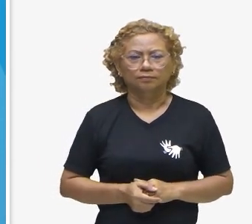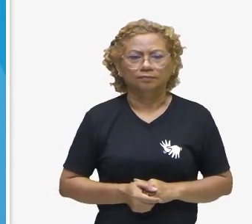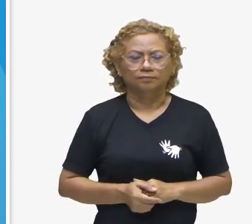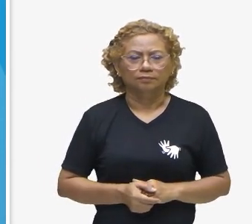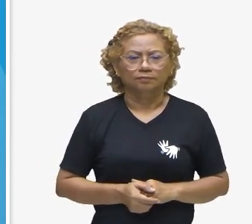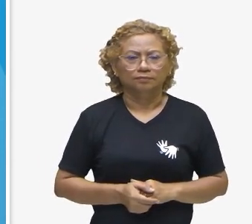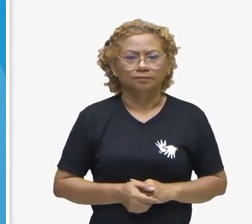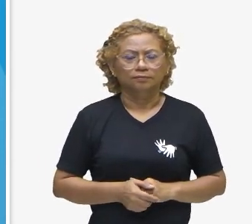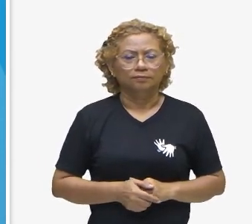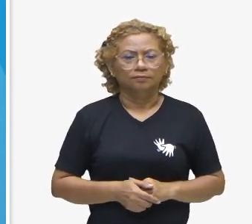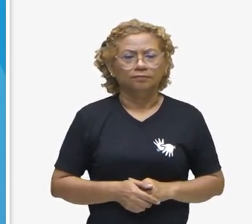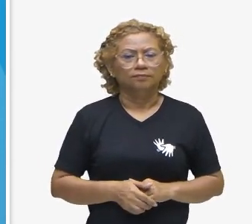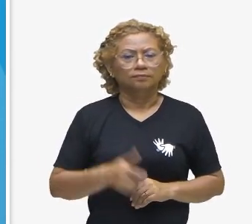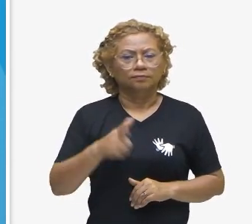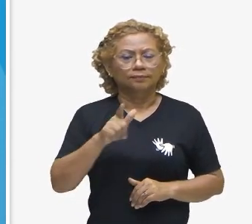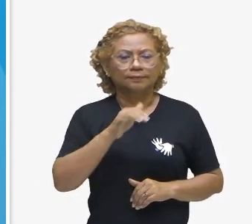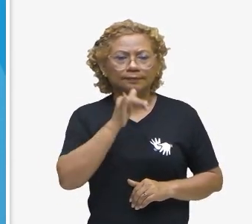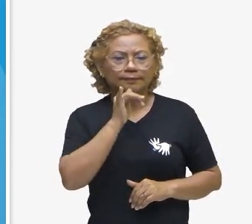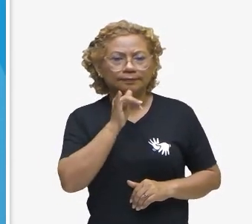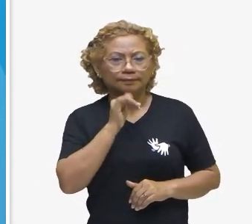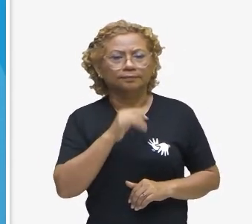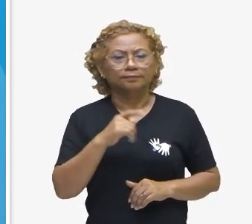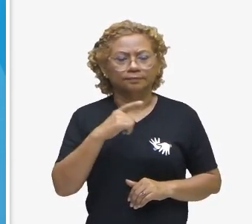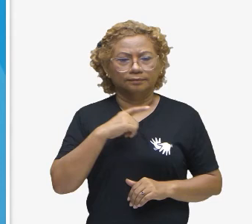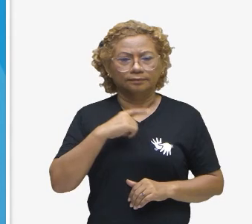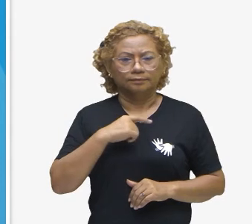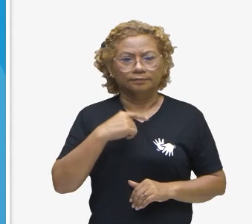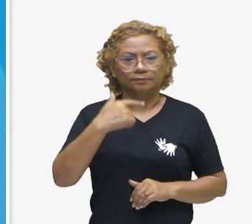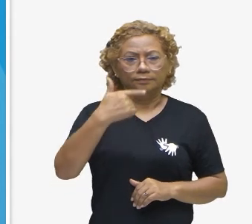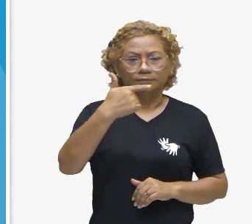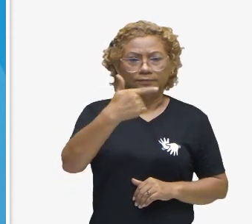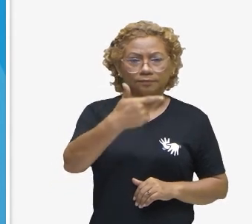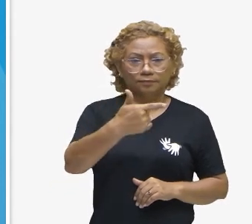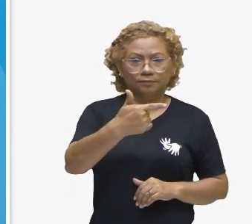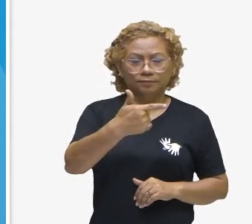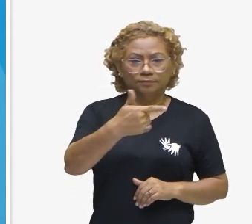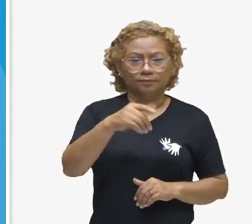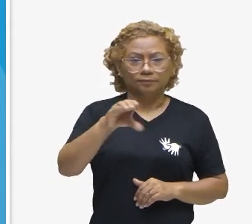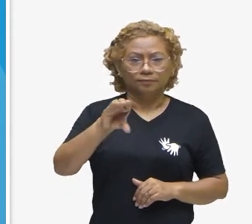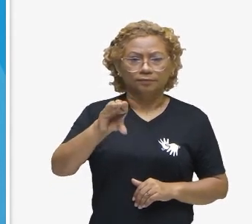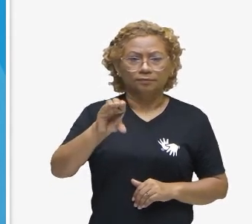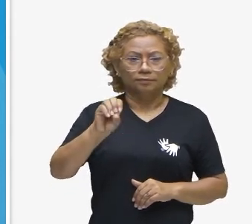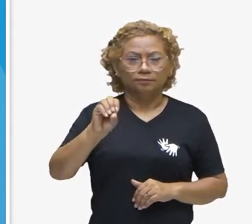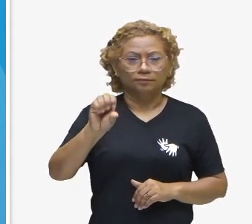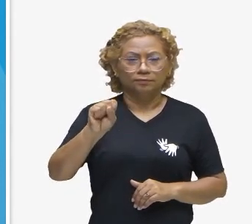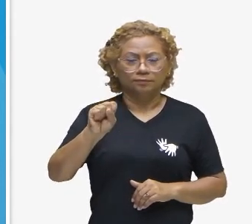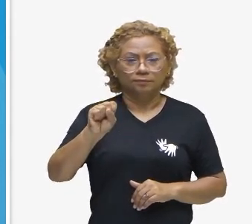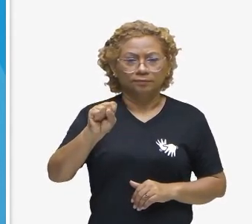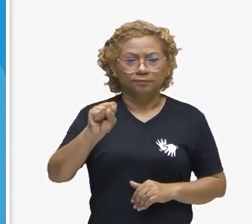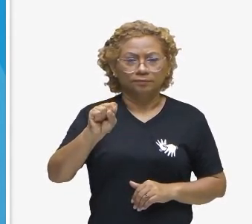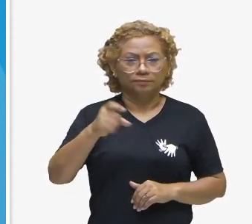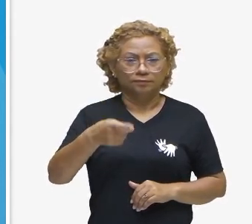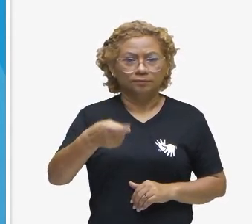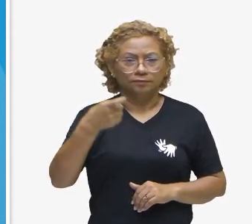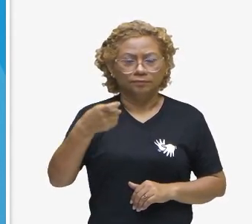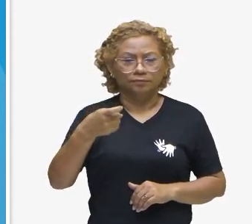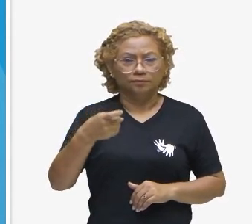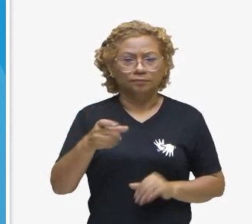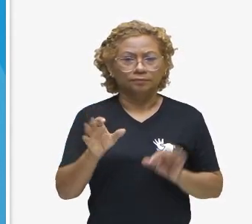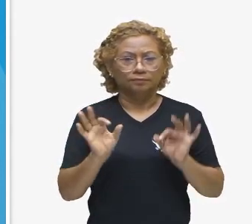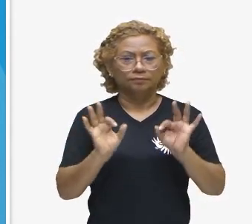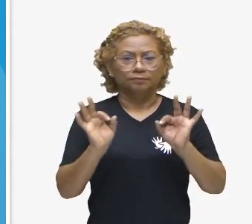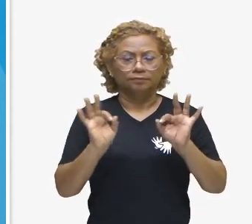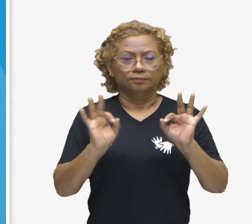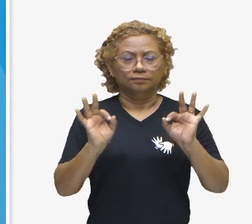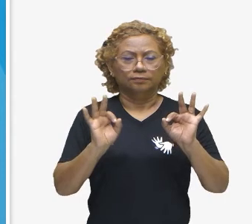Quando a gente tem essa função aqui, ó, 2 cosseno de x, a gente não mexeu no arco, a gente não mexeu